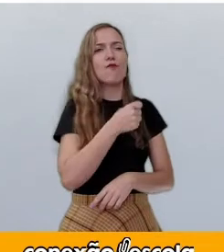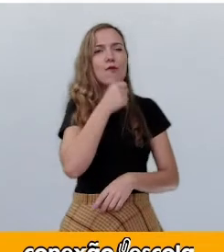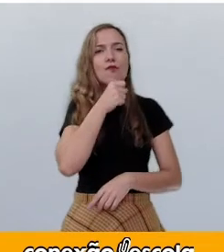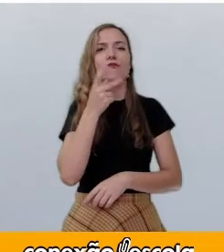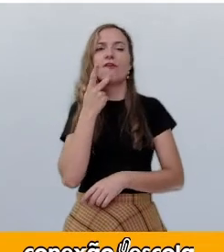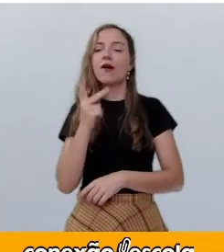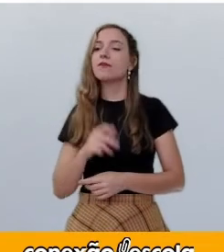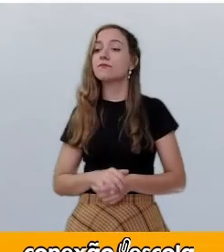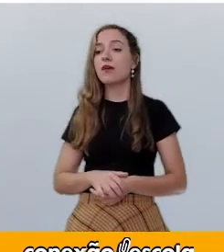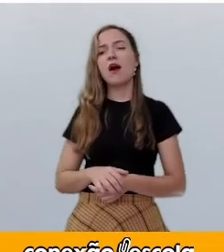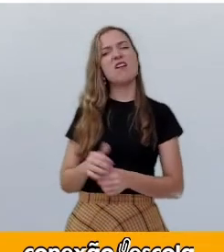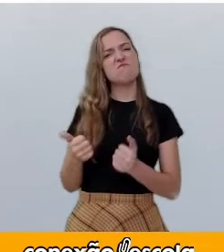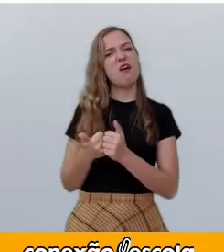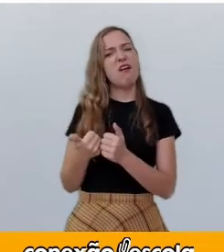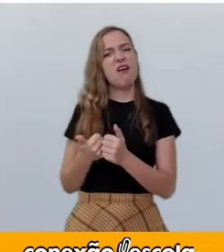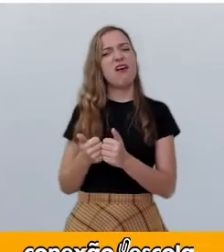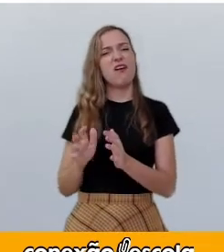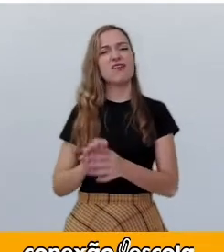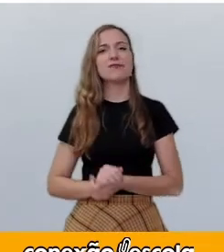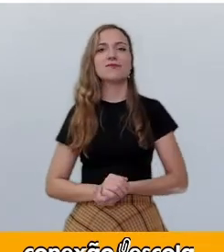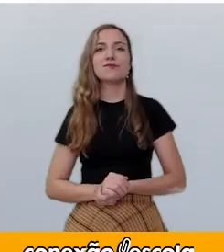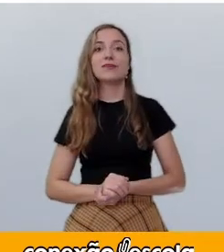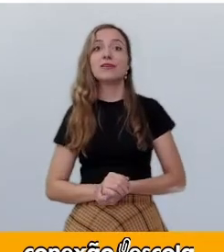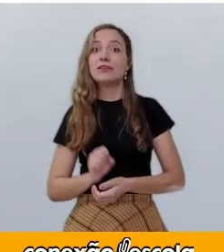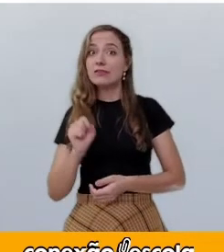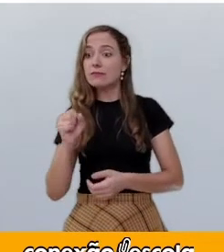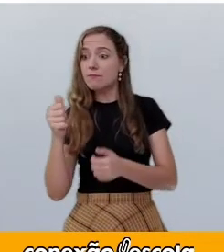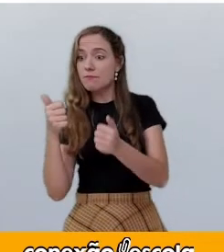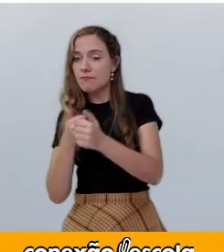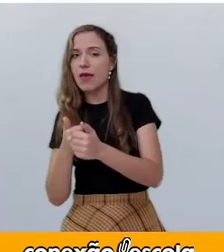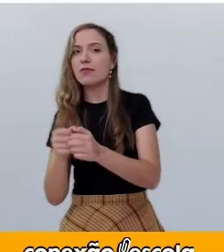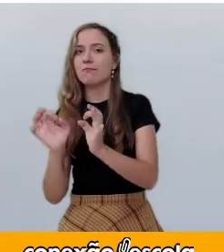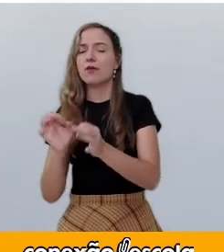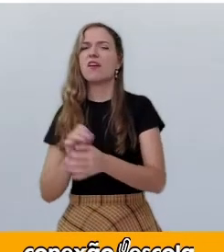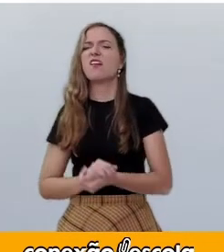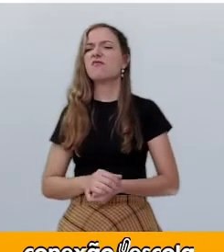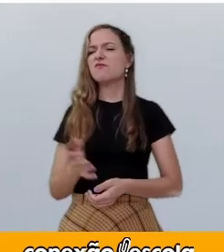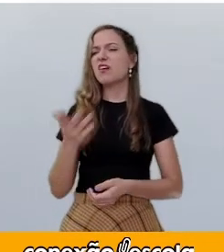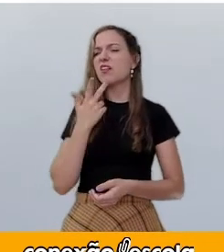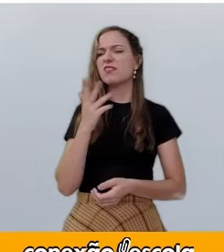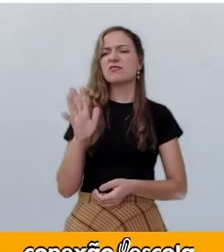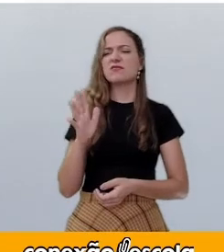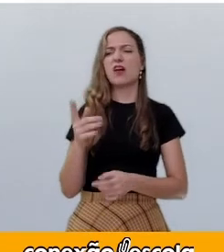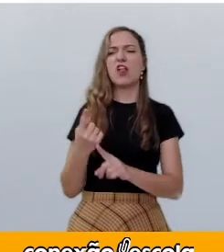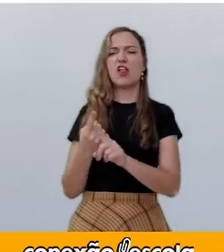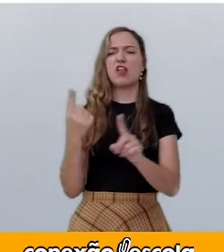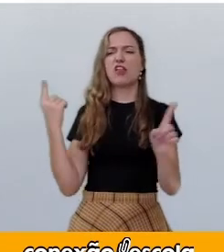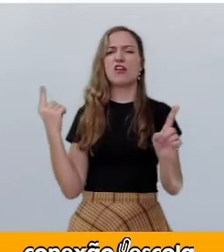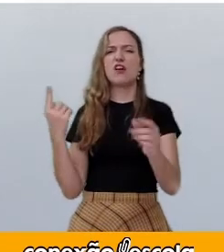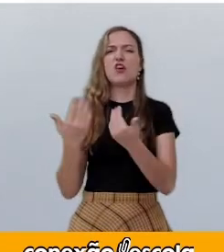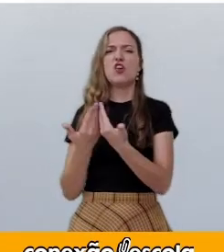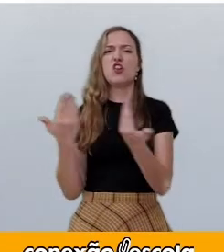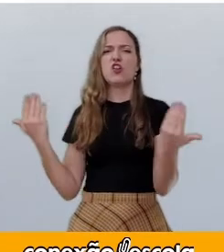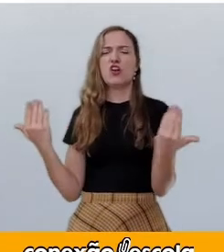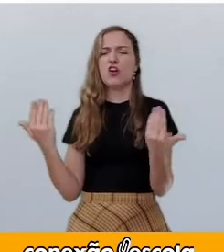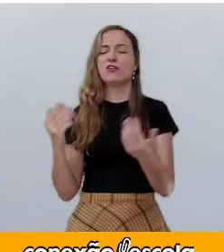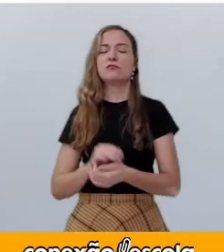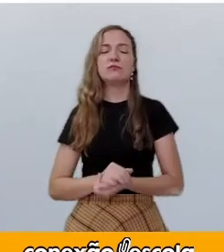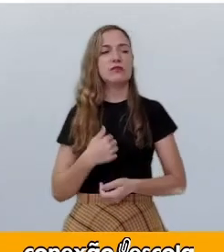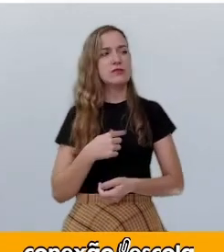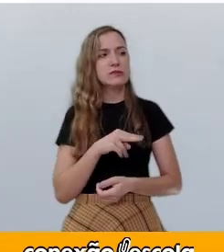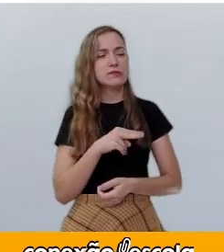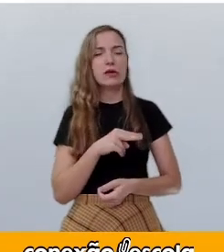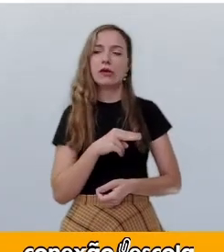falava tá quente se eu estivesse perto tá frio se eu estivesse longe